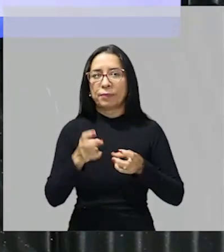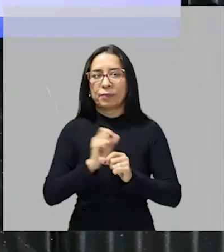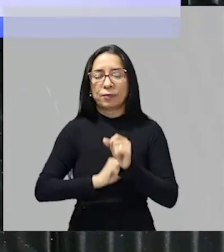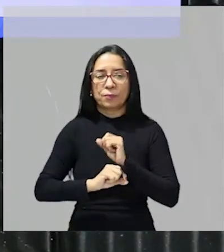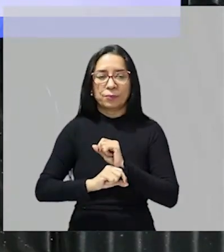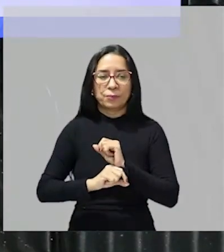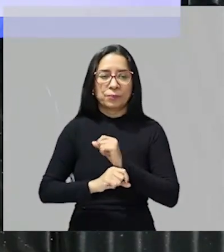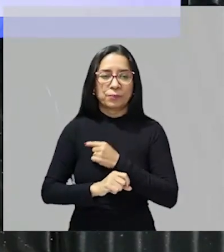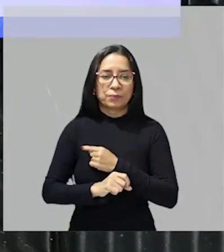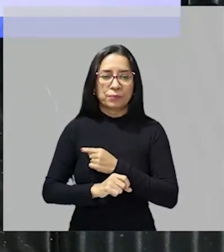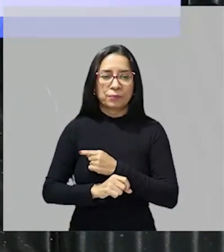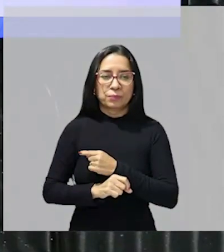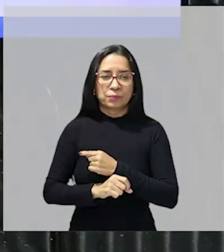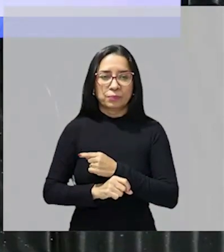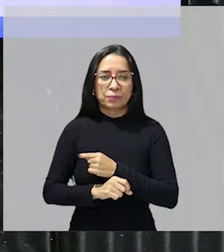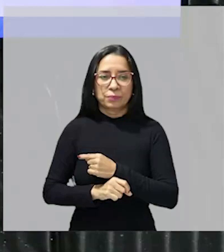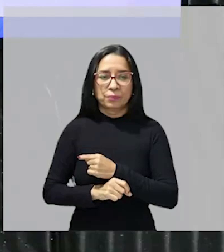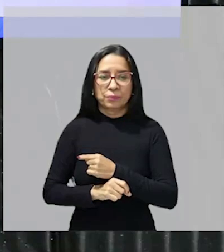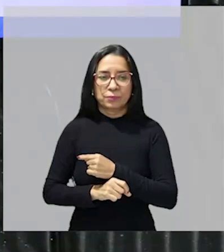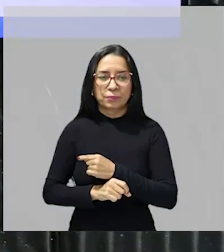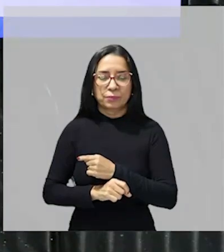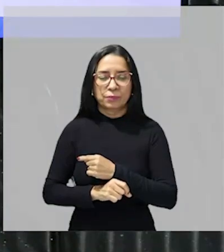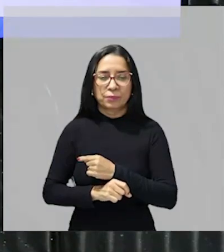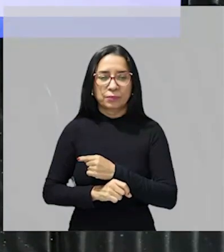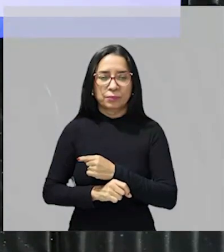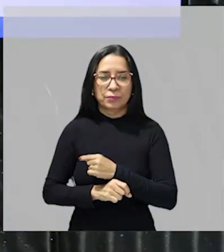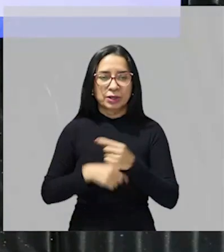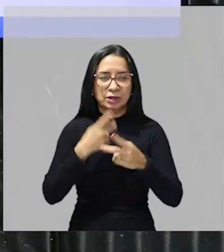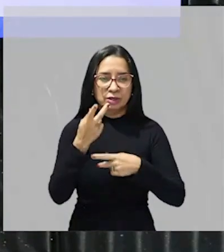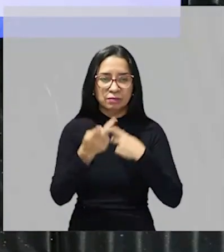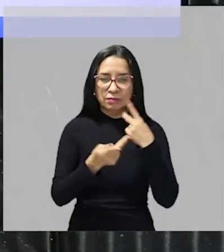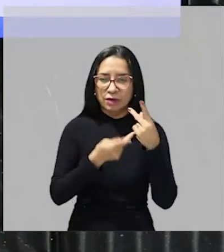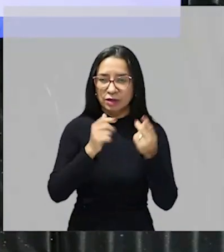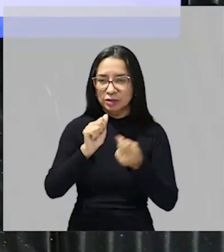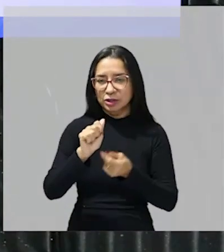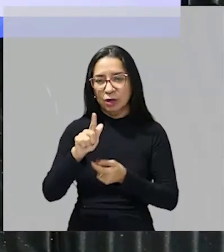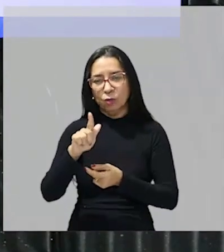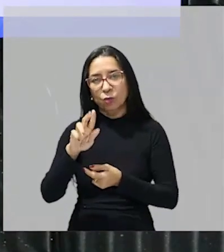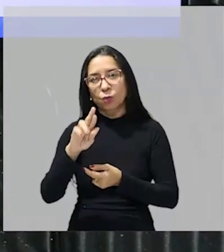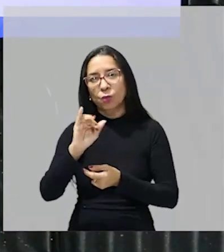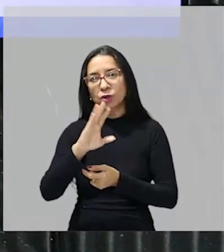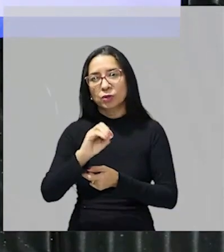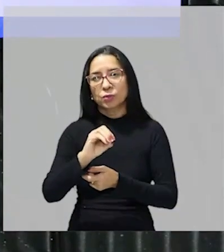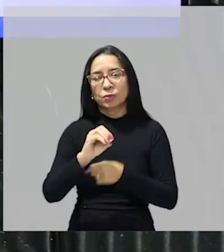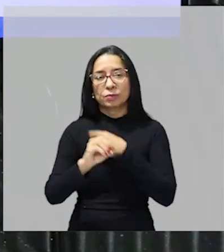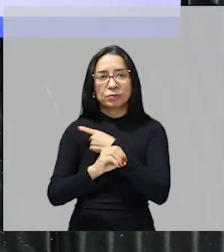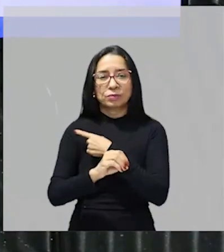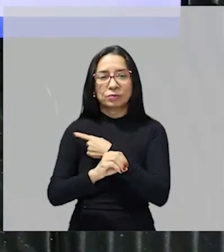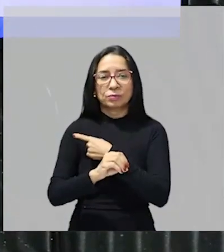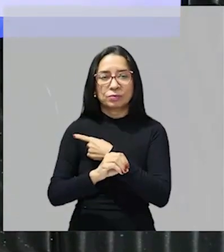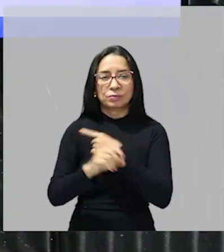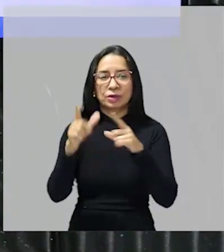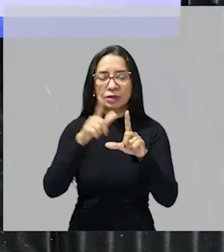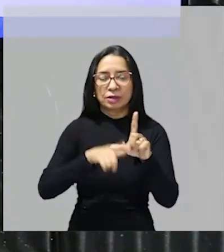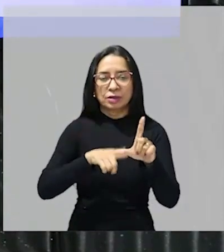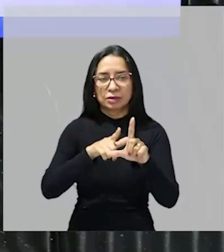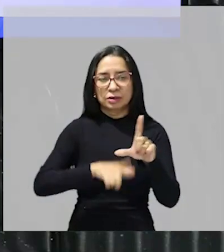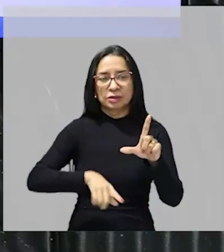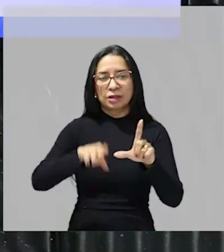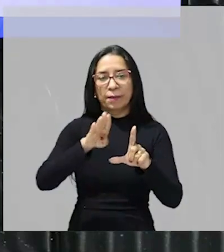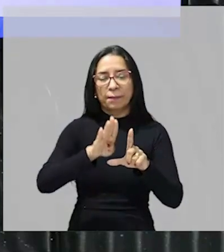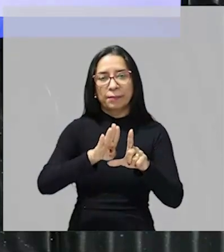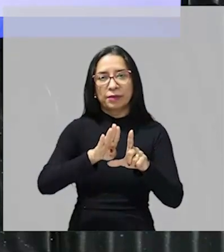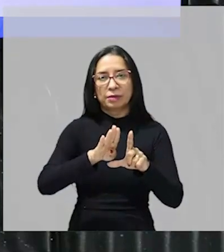Então, essa aqui eu elimino. Me sobra quem? Que fala de augúrio. A alternativa B. Então, trabalhem